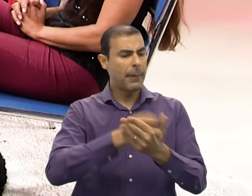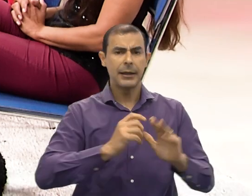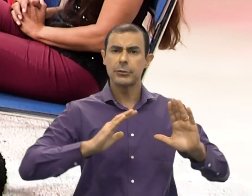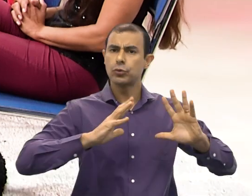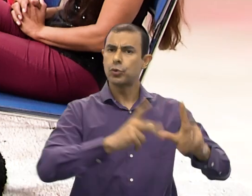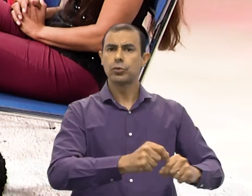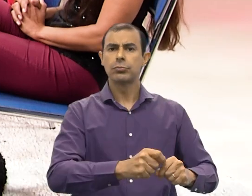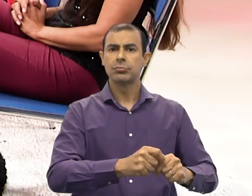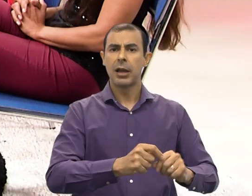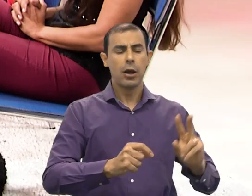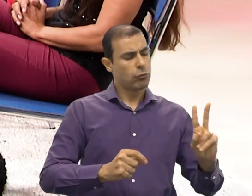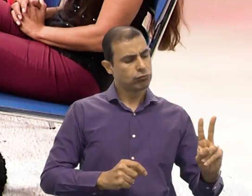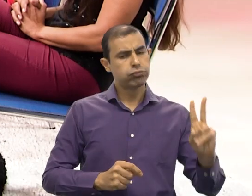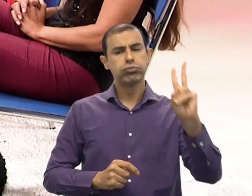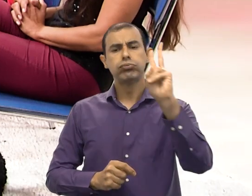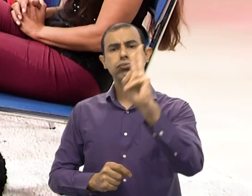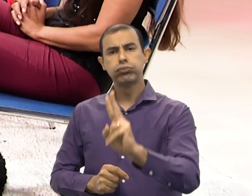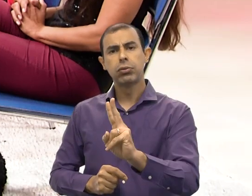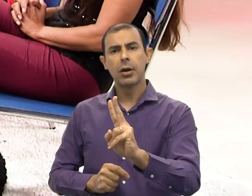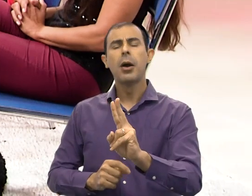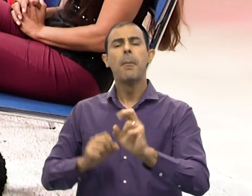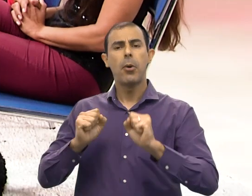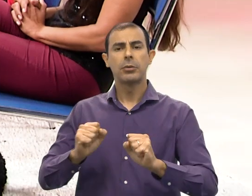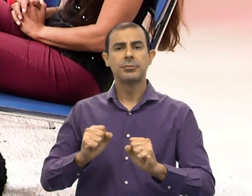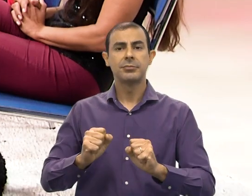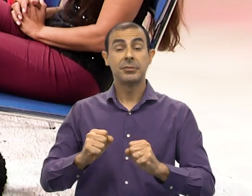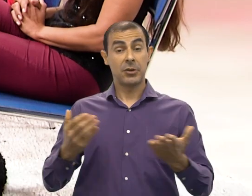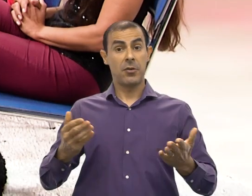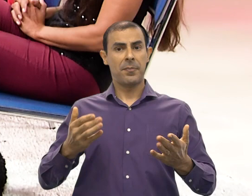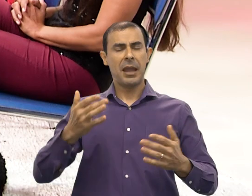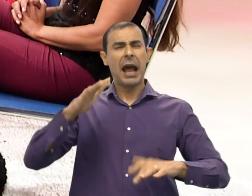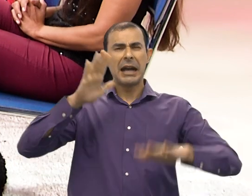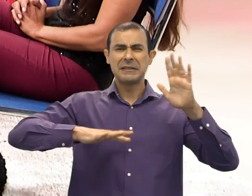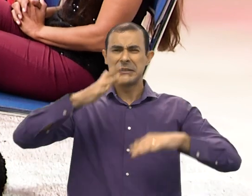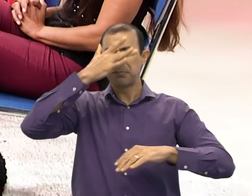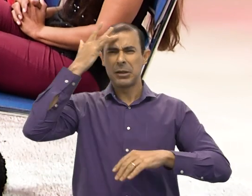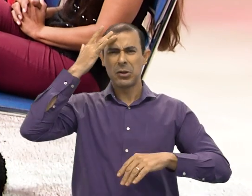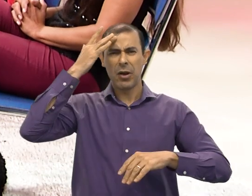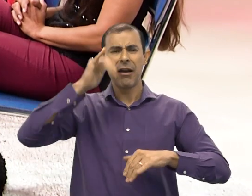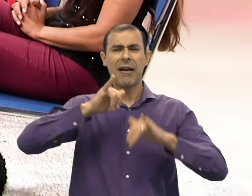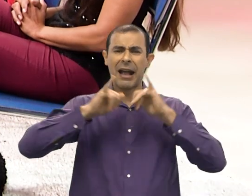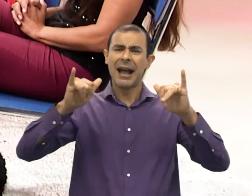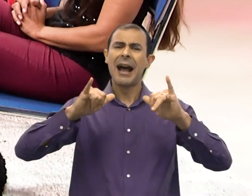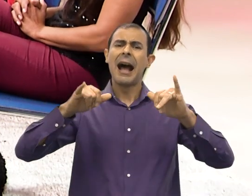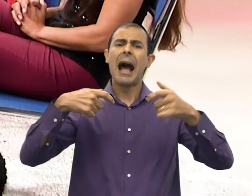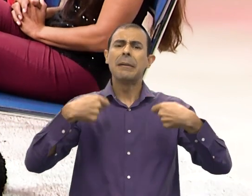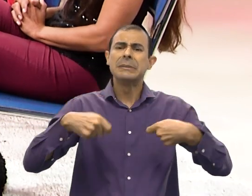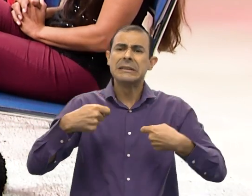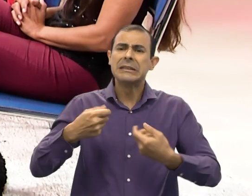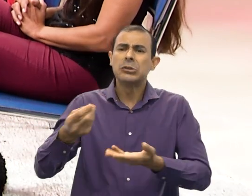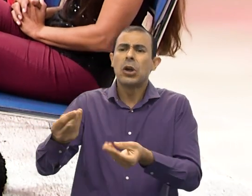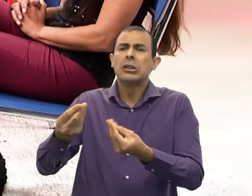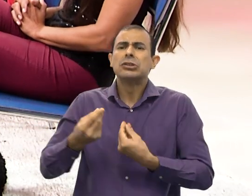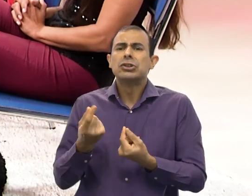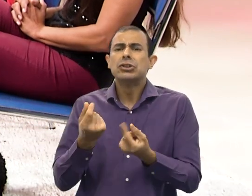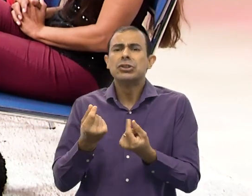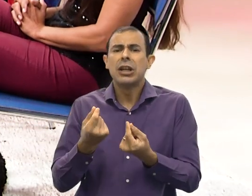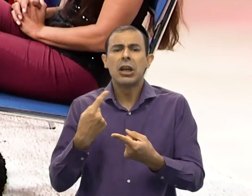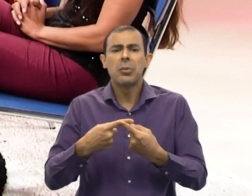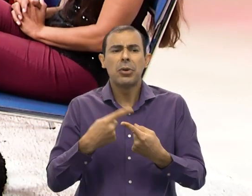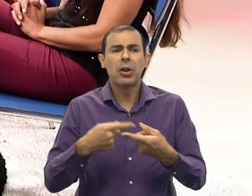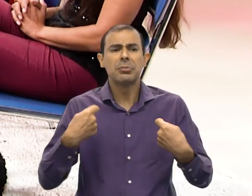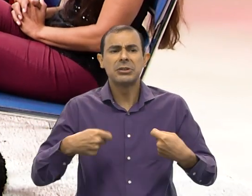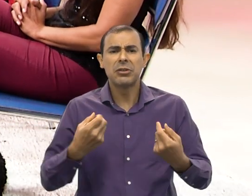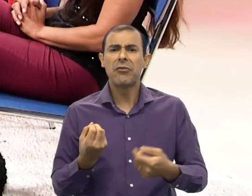tratamento fora de medula. Então, vamos observar, ou para qualquer outro tipo de transplante, o TFD banca tudo. E